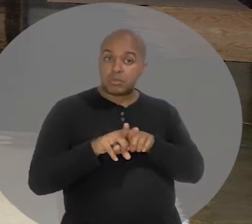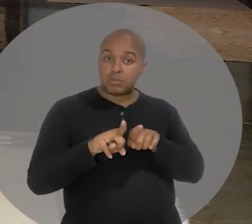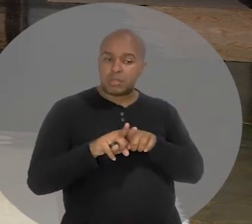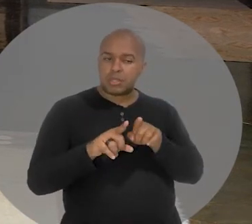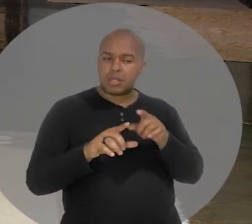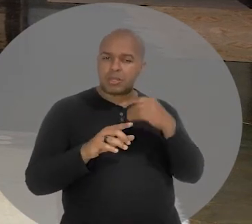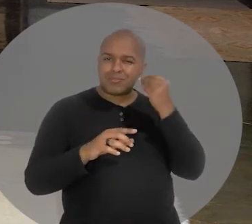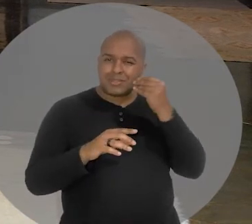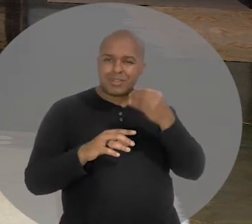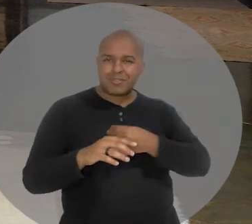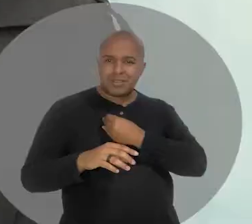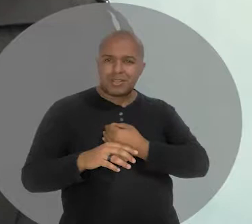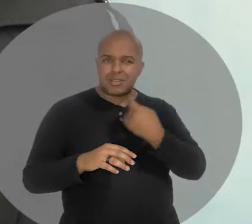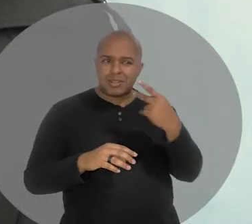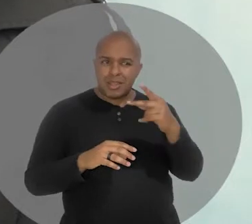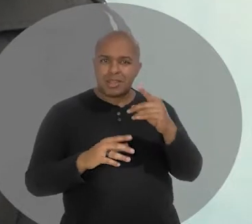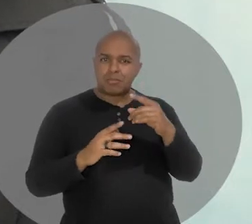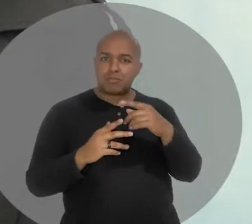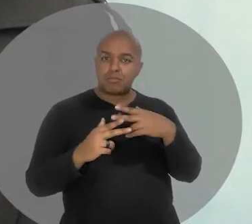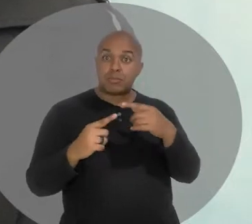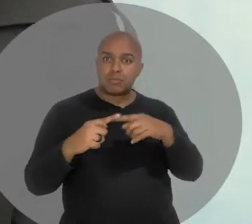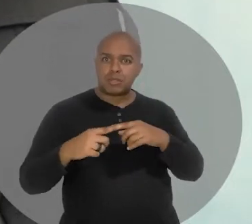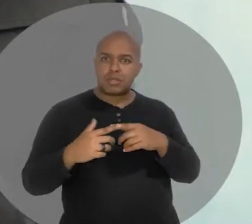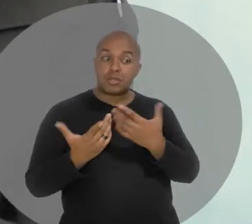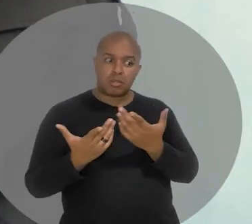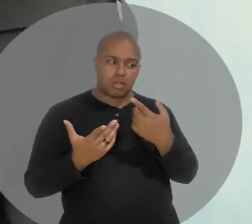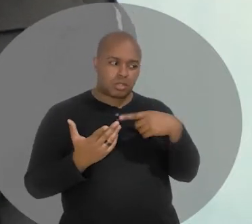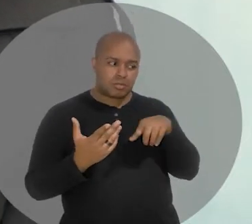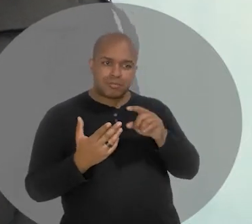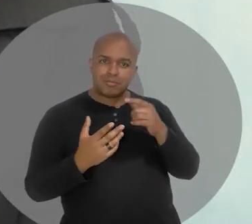de vida dela, que ela vai dar sentido. Então a gente precisa que